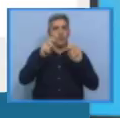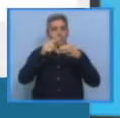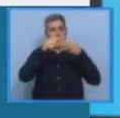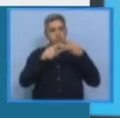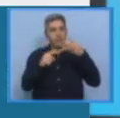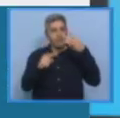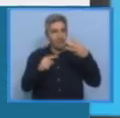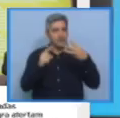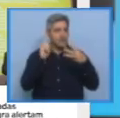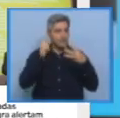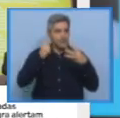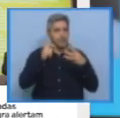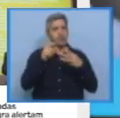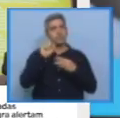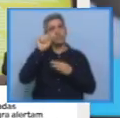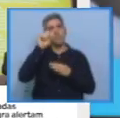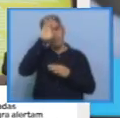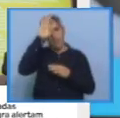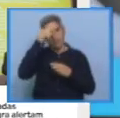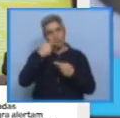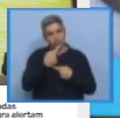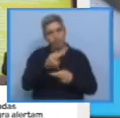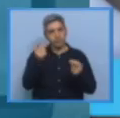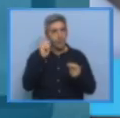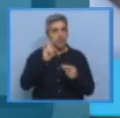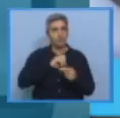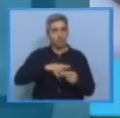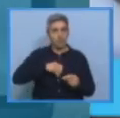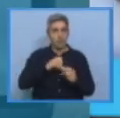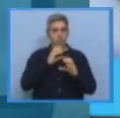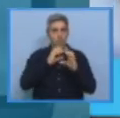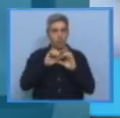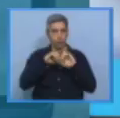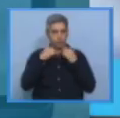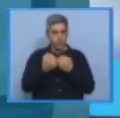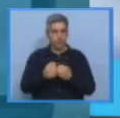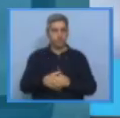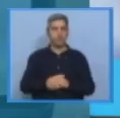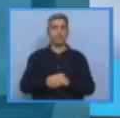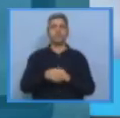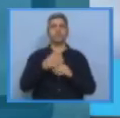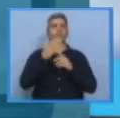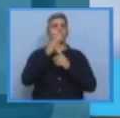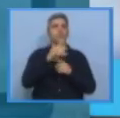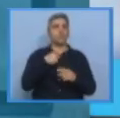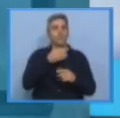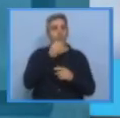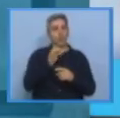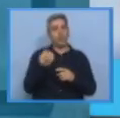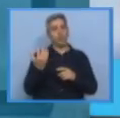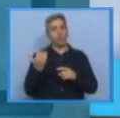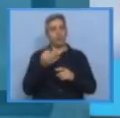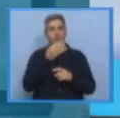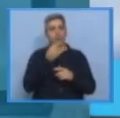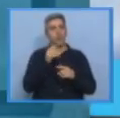essenciais da mensagem do Papa para este Dia Mundial das Comunicações Sociais, nomeadamente, que nós falámos aqui há pouco,